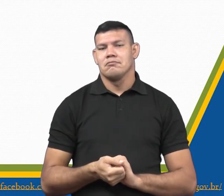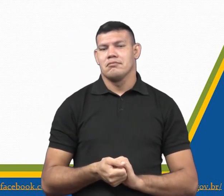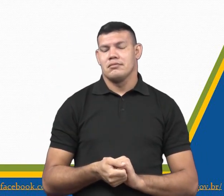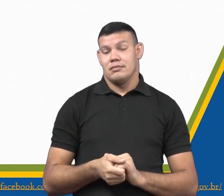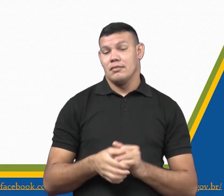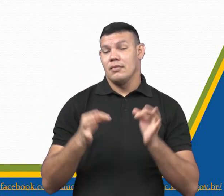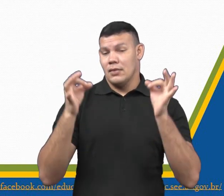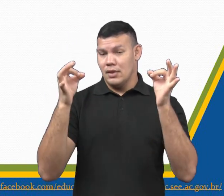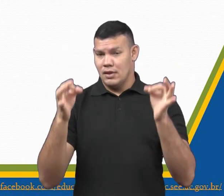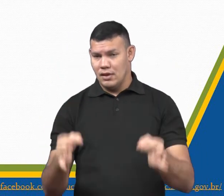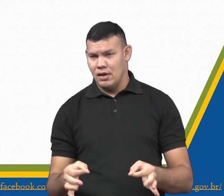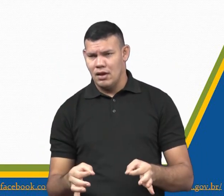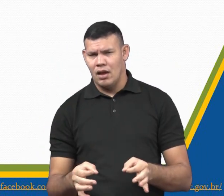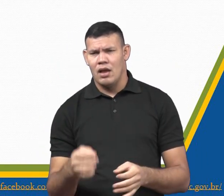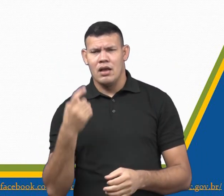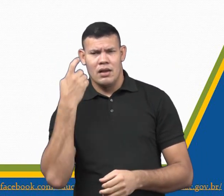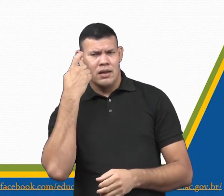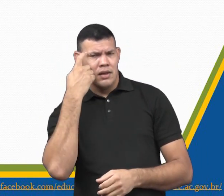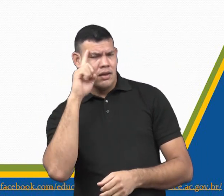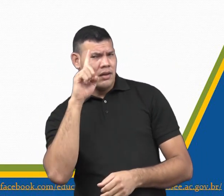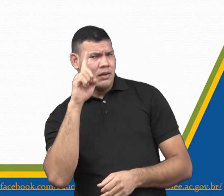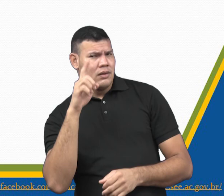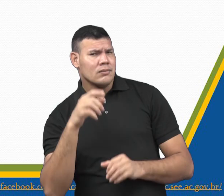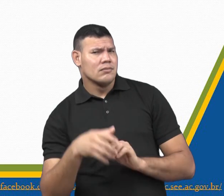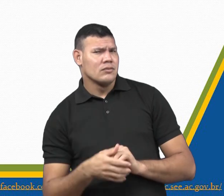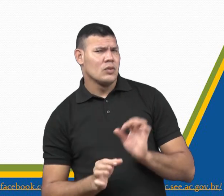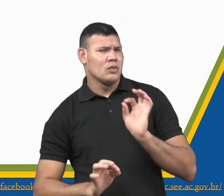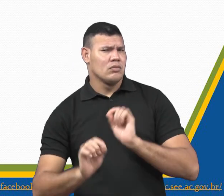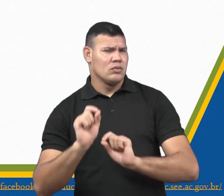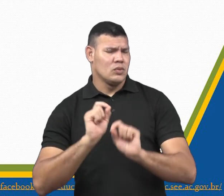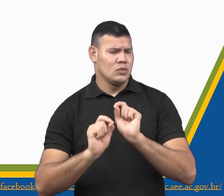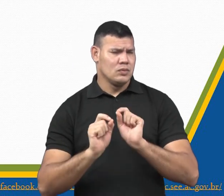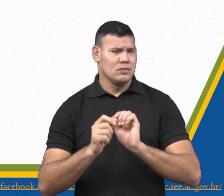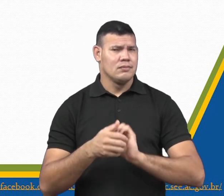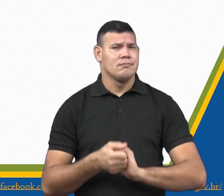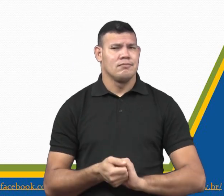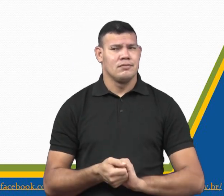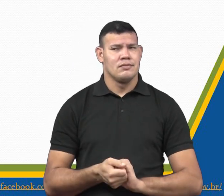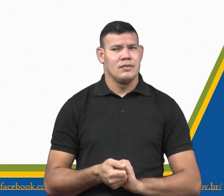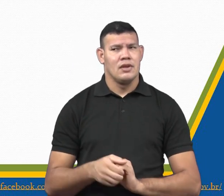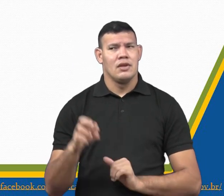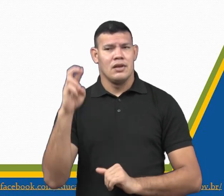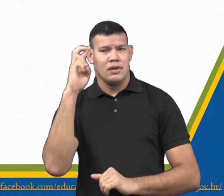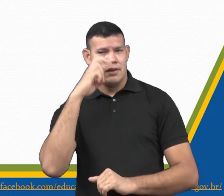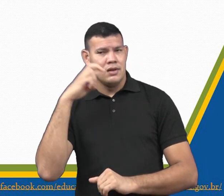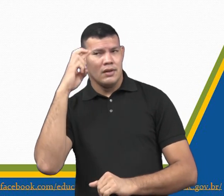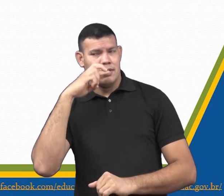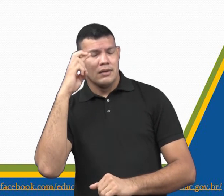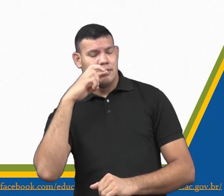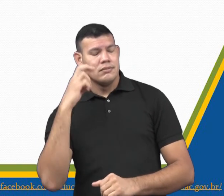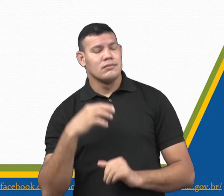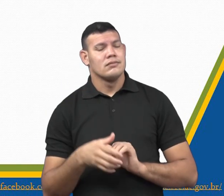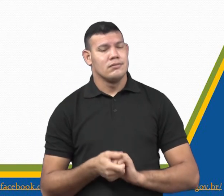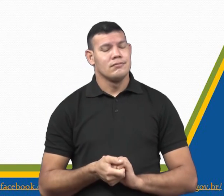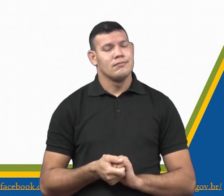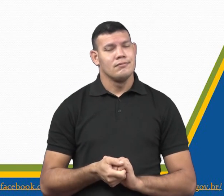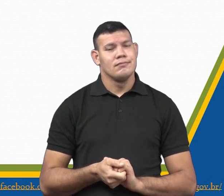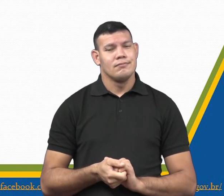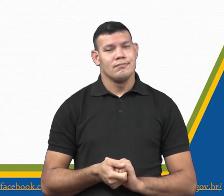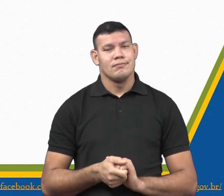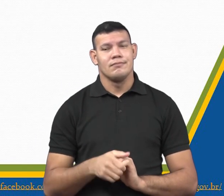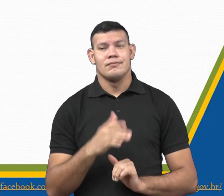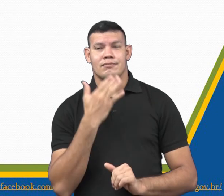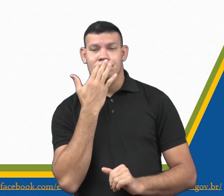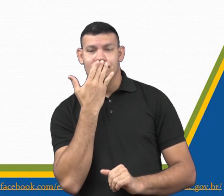afirmação. Sobre essa tese, ele organizou os argumentos a serem apresentados, como você pode observar